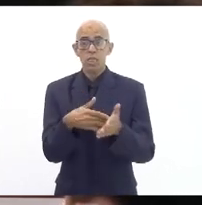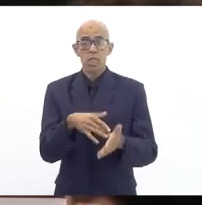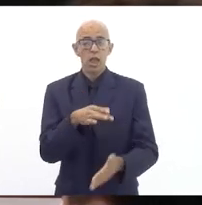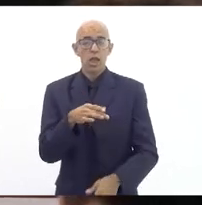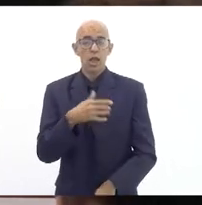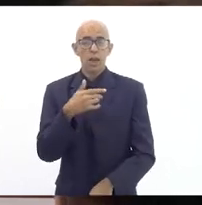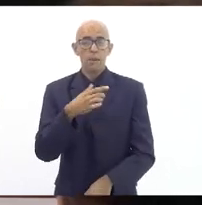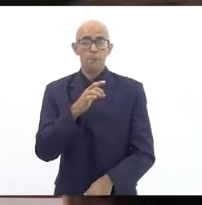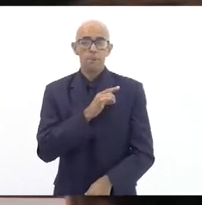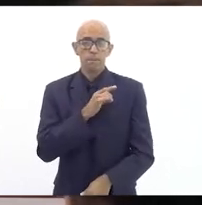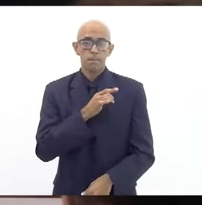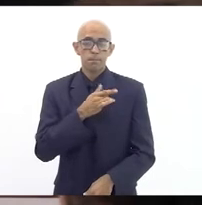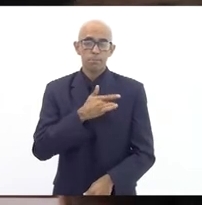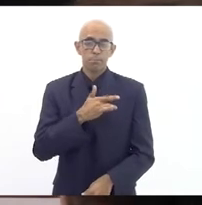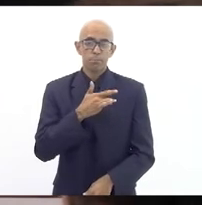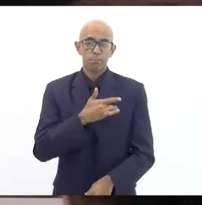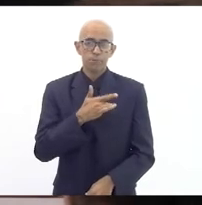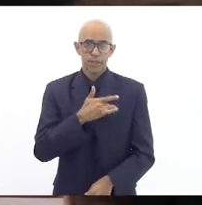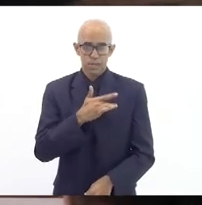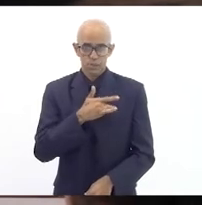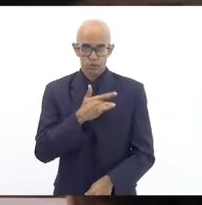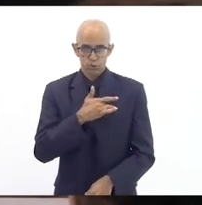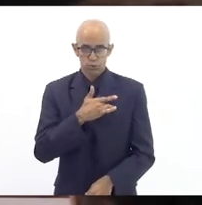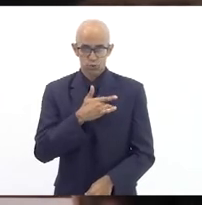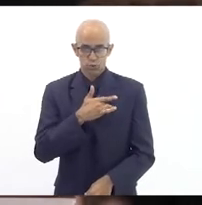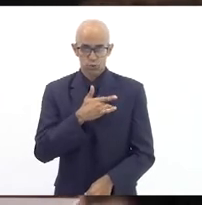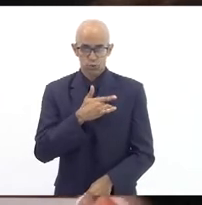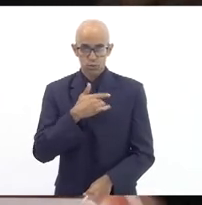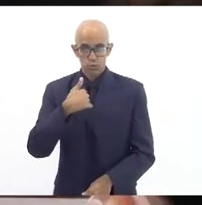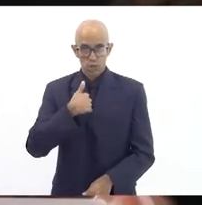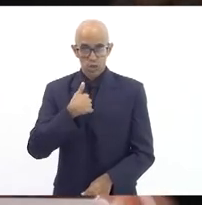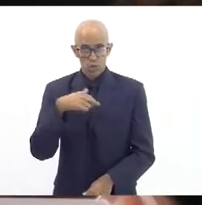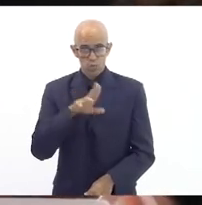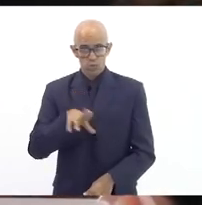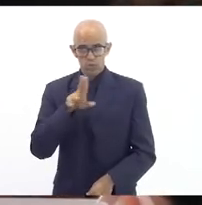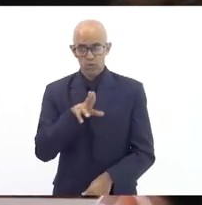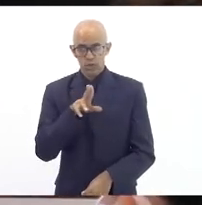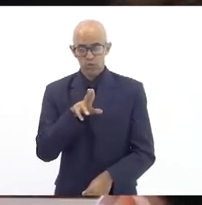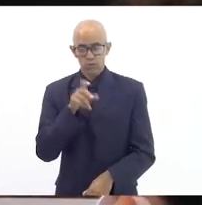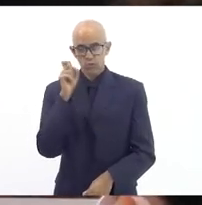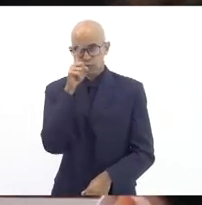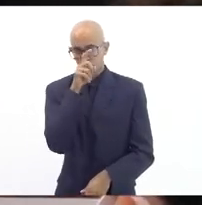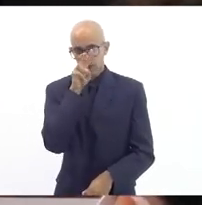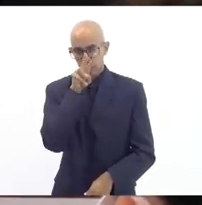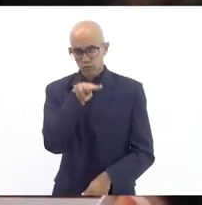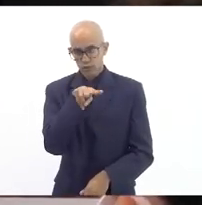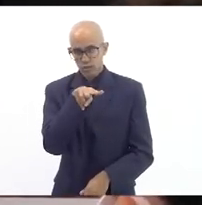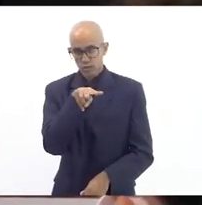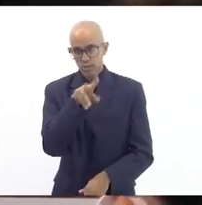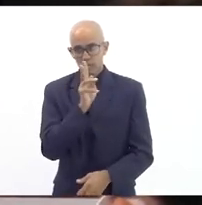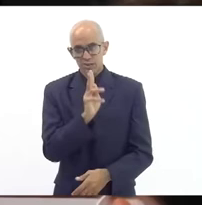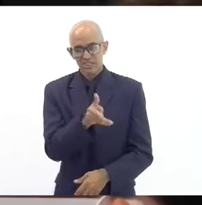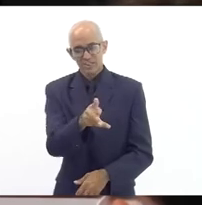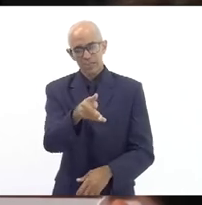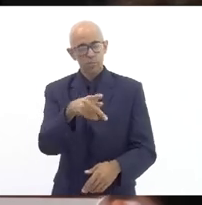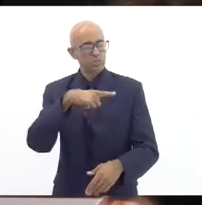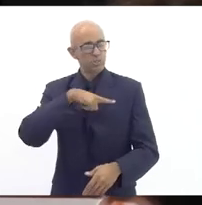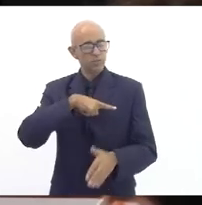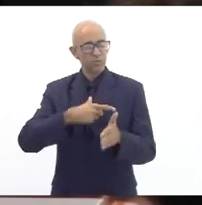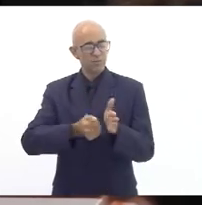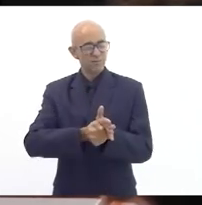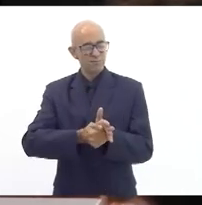E dali, enquanto pessoa com baixa visão, sempre enfrentei inúmeros problemas, inclusive